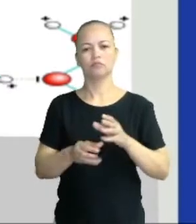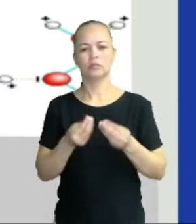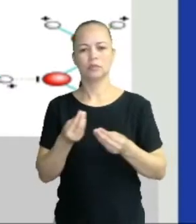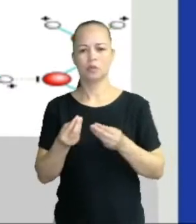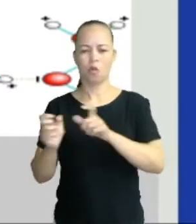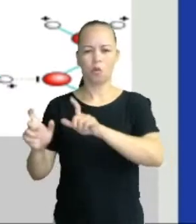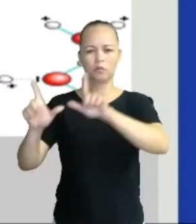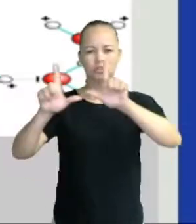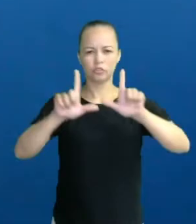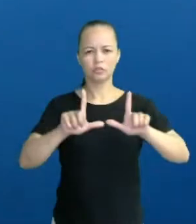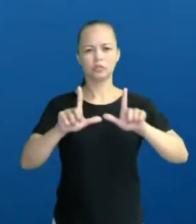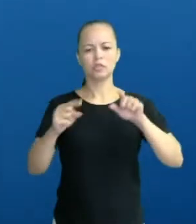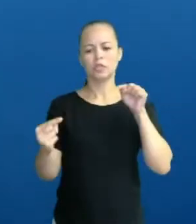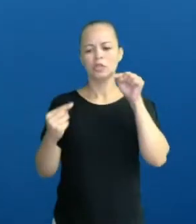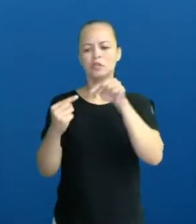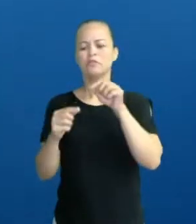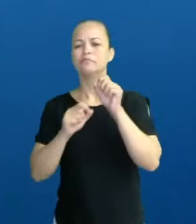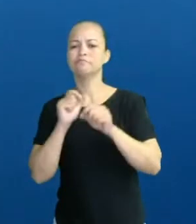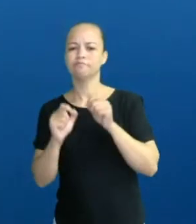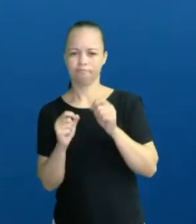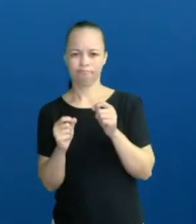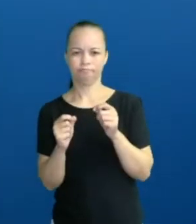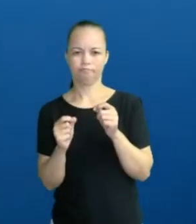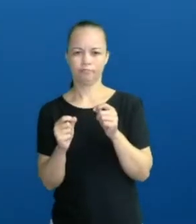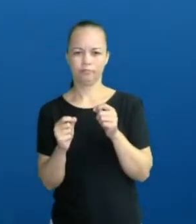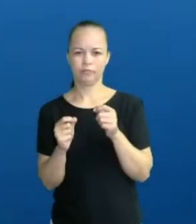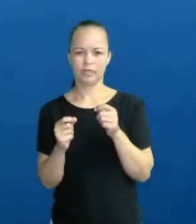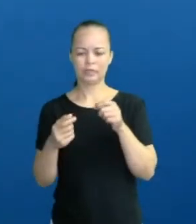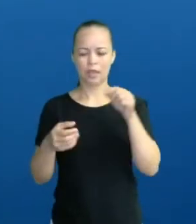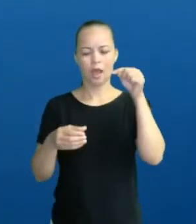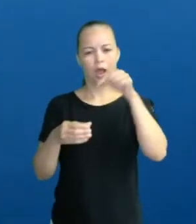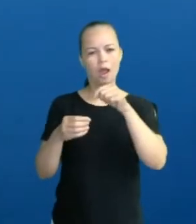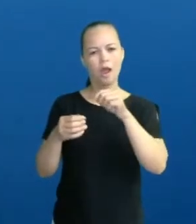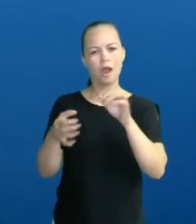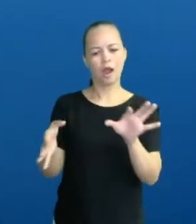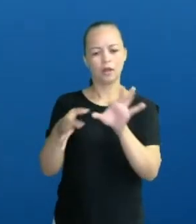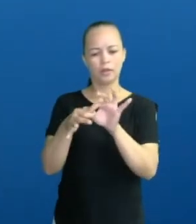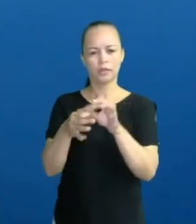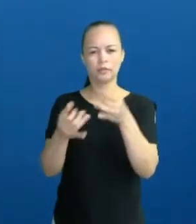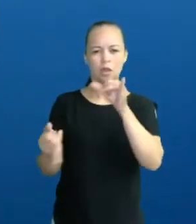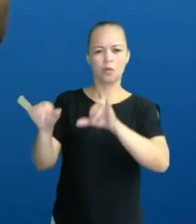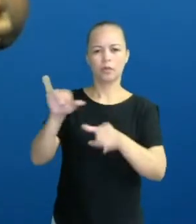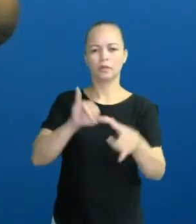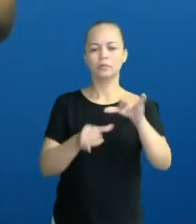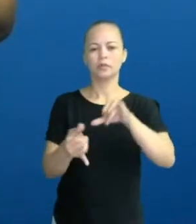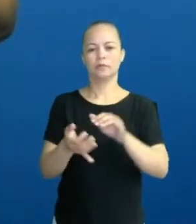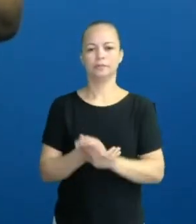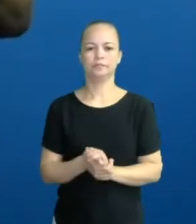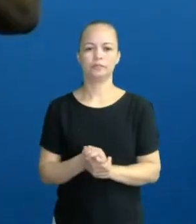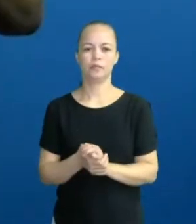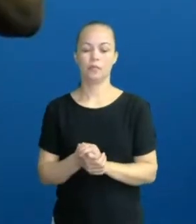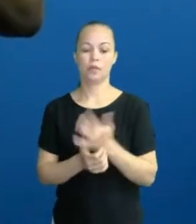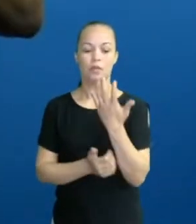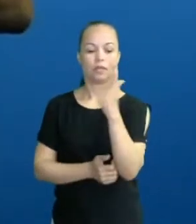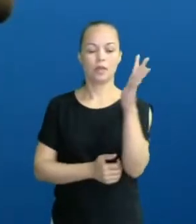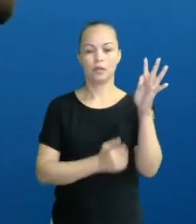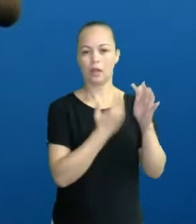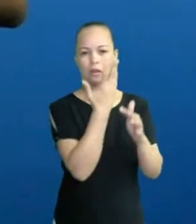Volta aqui comigo, produção. Porque qual é o objetivo dessa ligação química? Porque sempre, gente, na natureza,